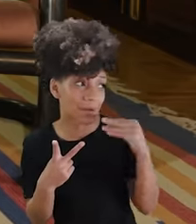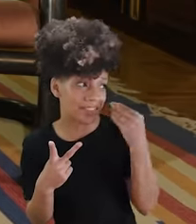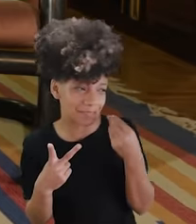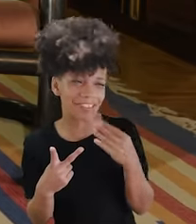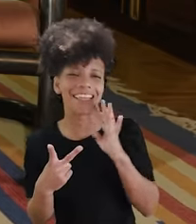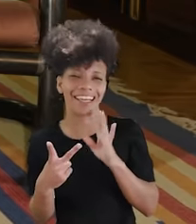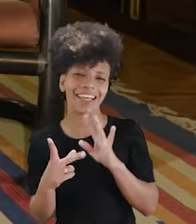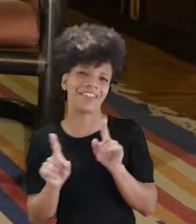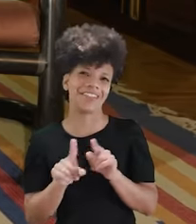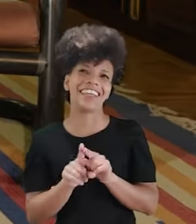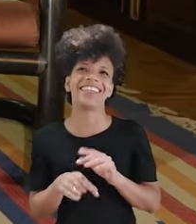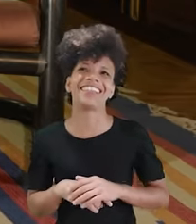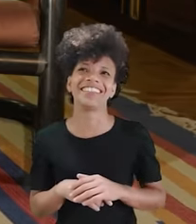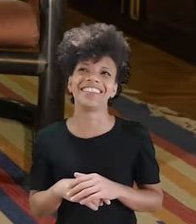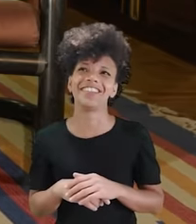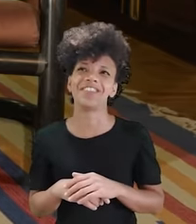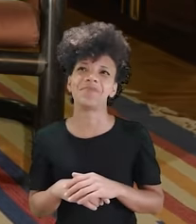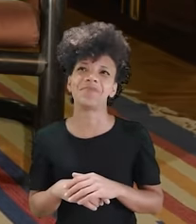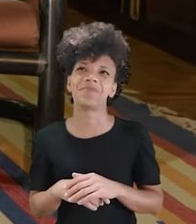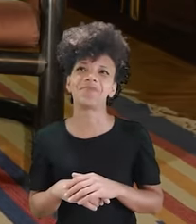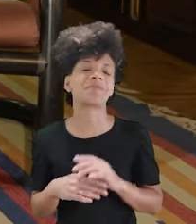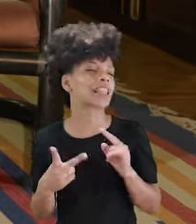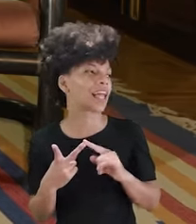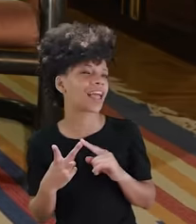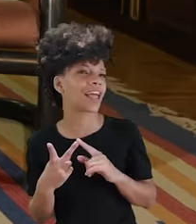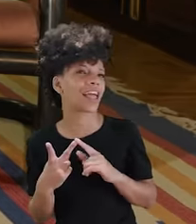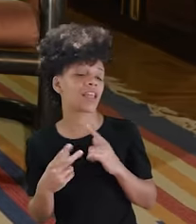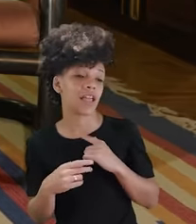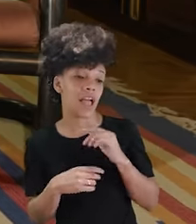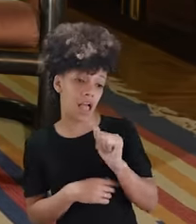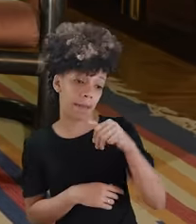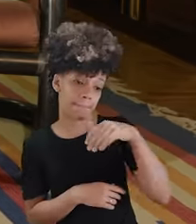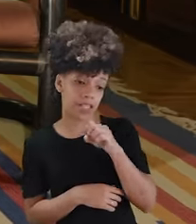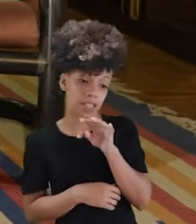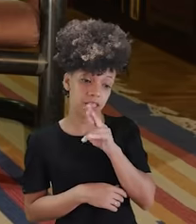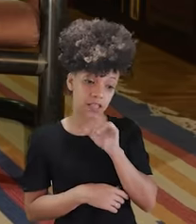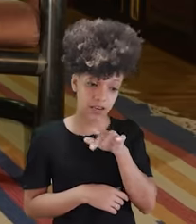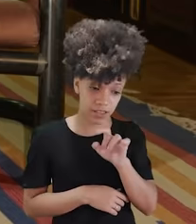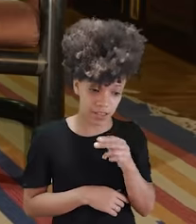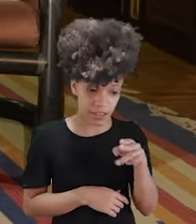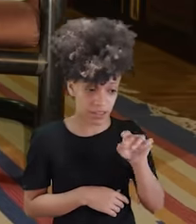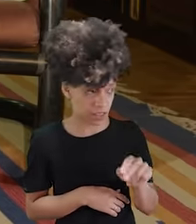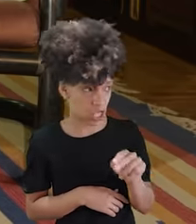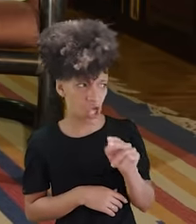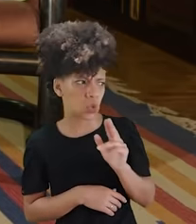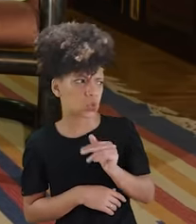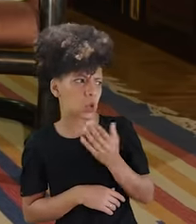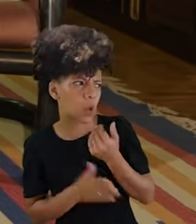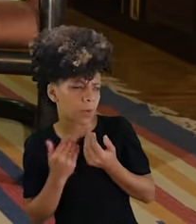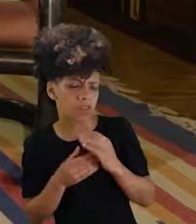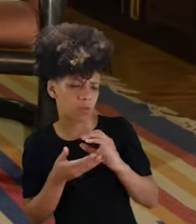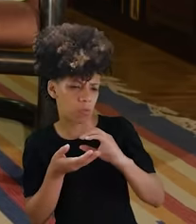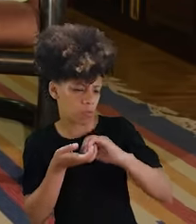em Amsterdã e o Lucas tinha a comida o bolinho lá né não Miguel bolinho das